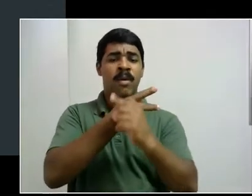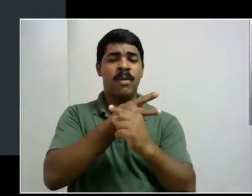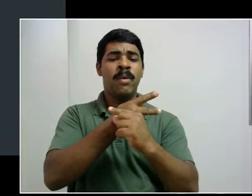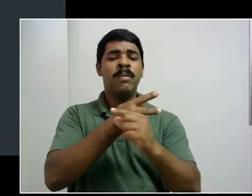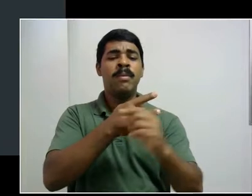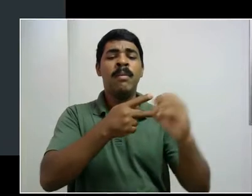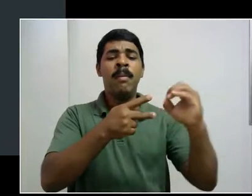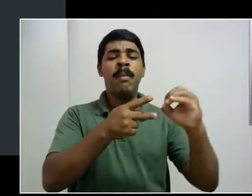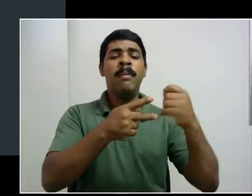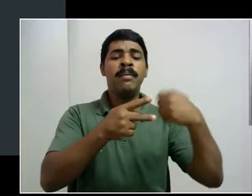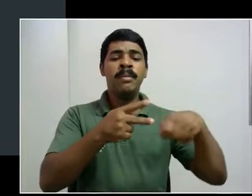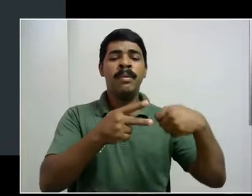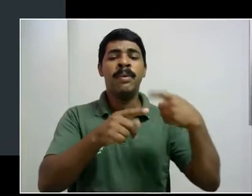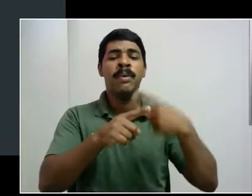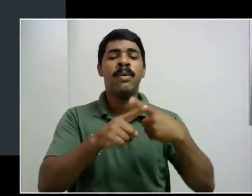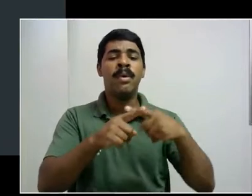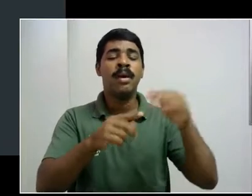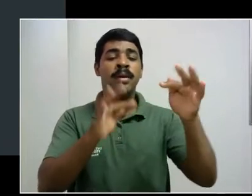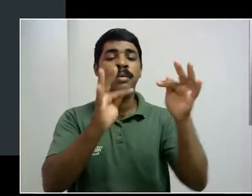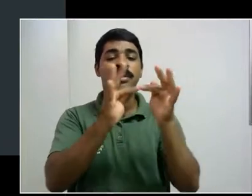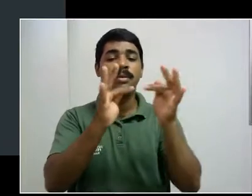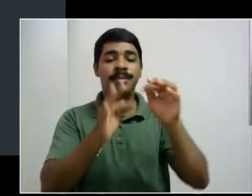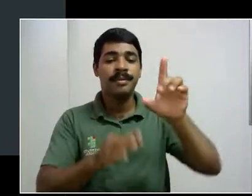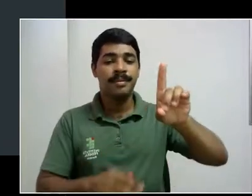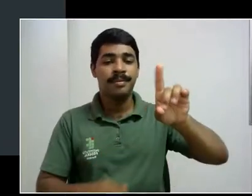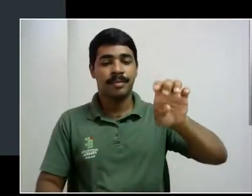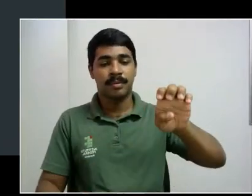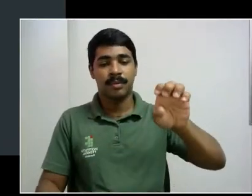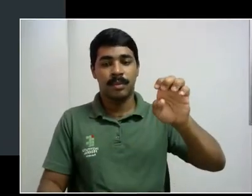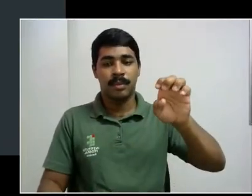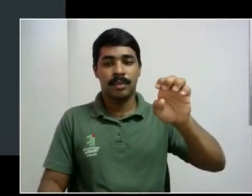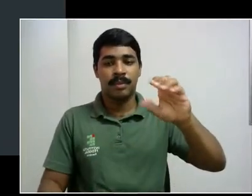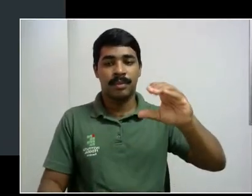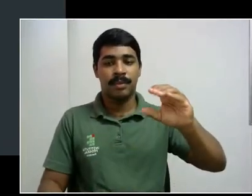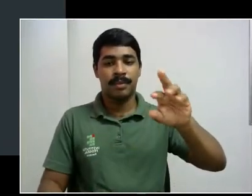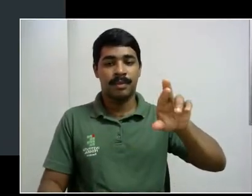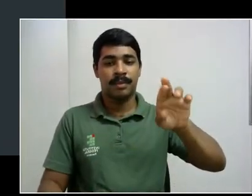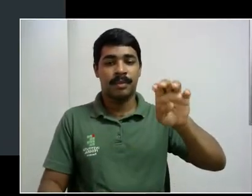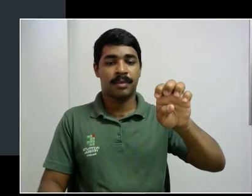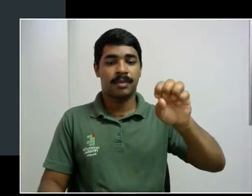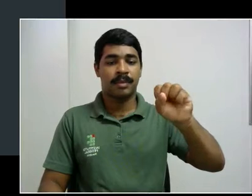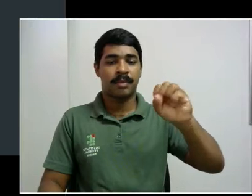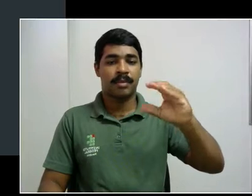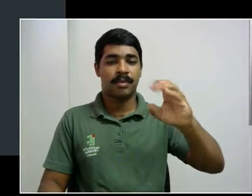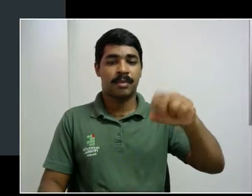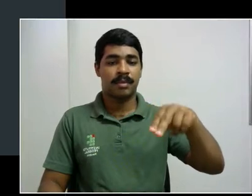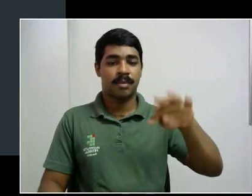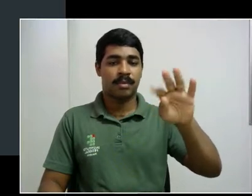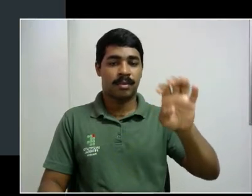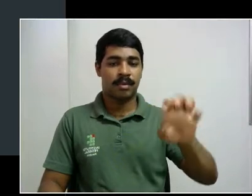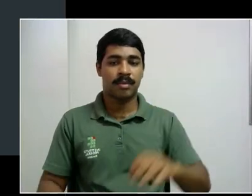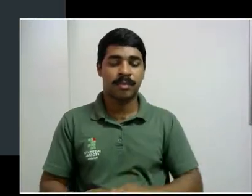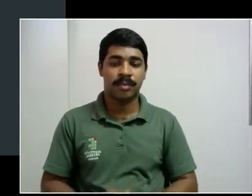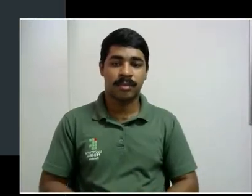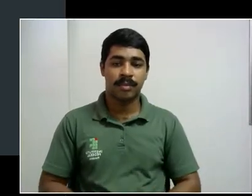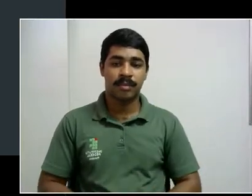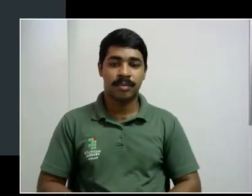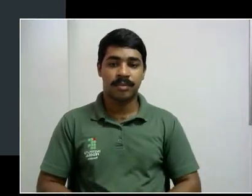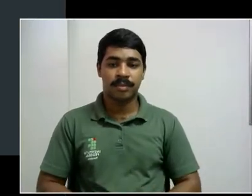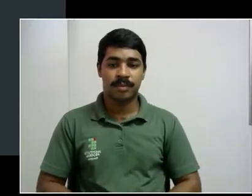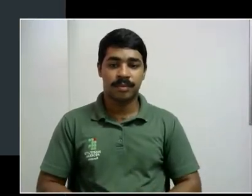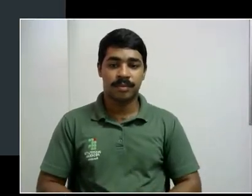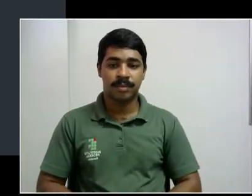aqui, ó, menos 2k é menor, passa aqui para cá o 6, ficaria menos 6. Como